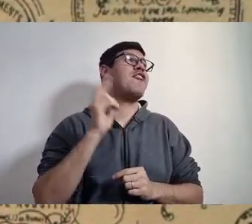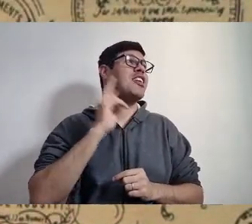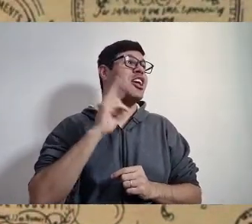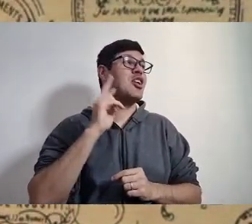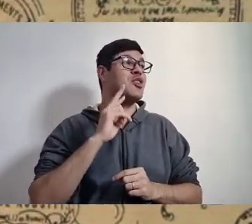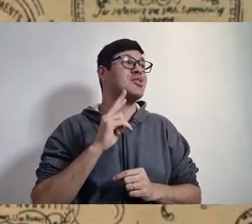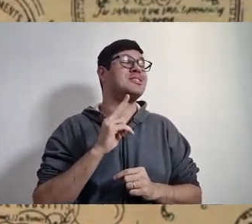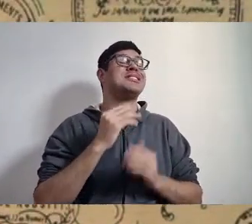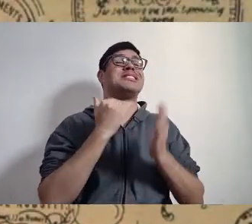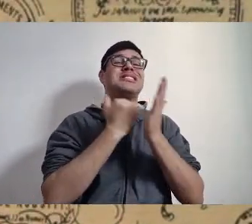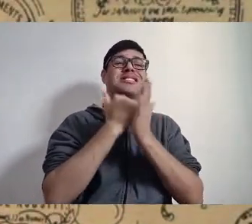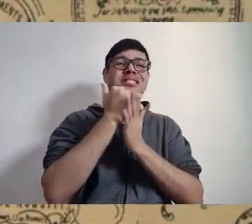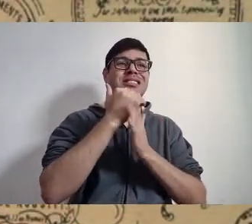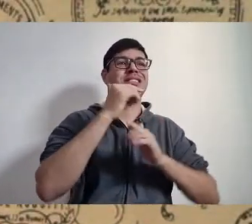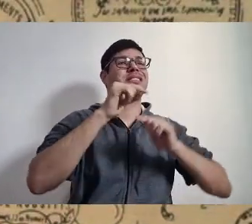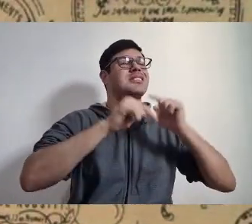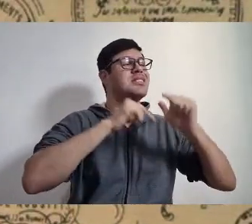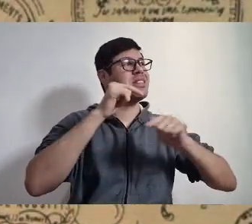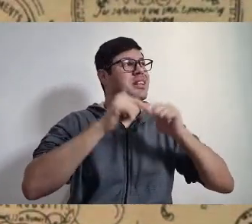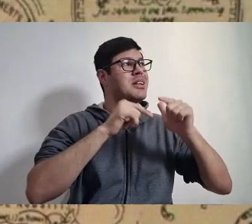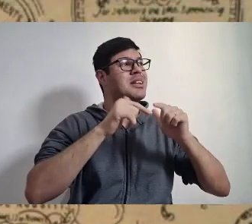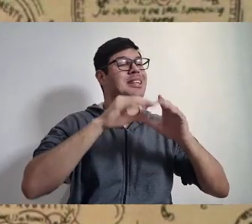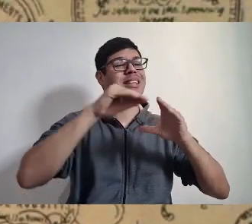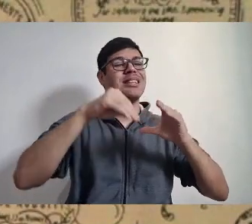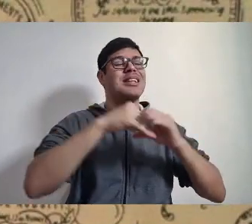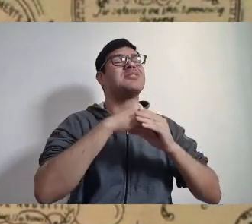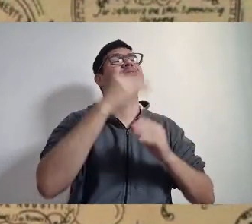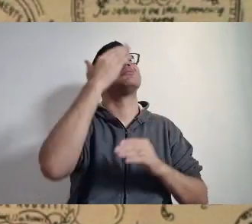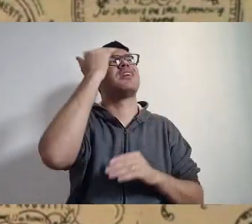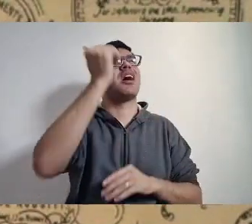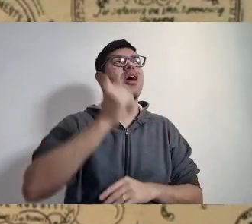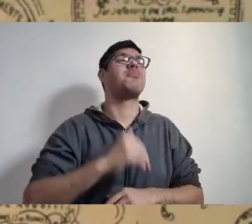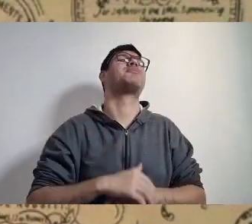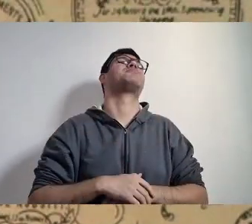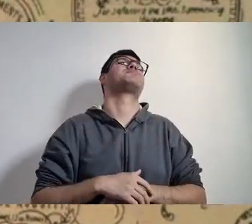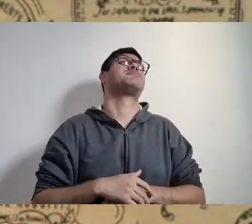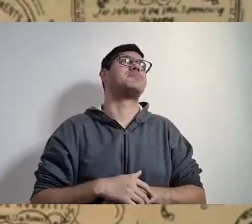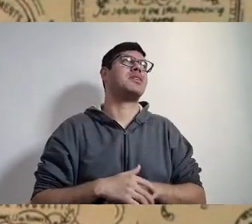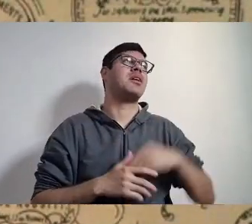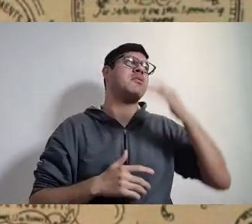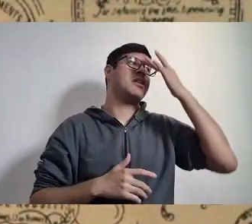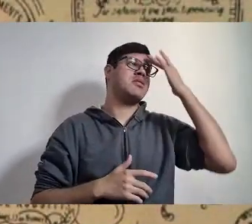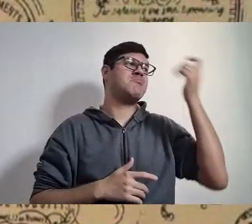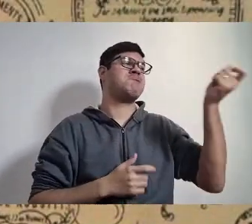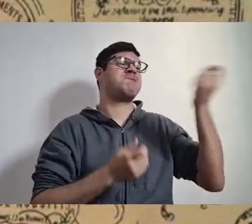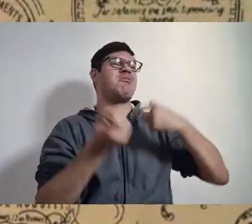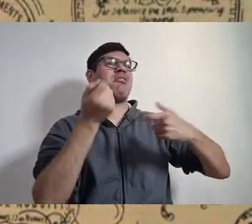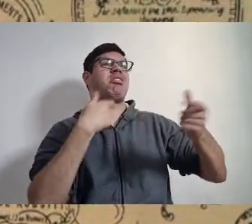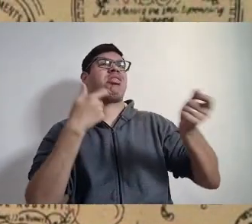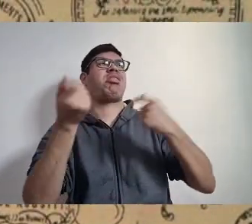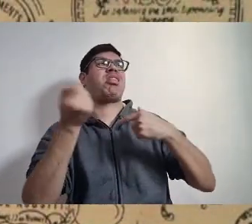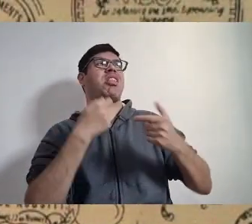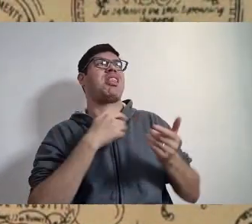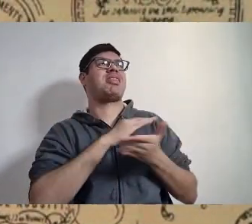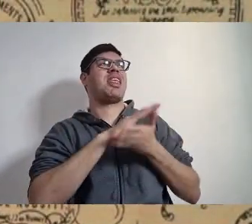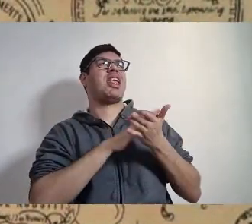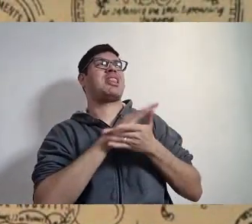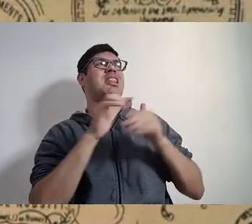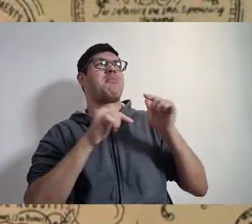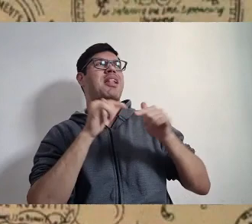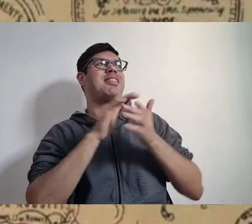gente faz muito. Só quem está lá dentro vê. Exatamente. E, Gil, além de tudo isso, a gente ainda tem